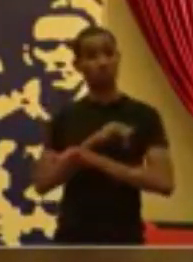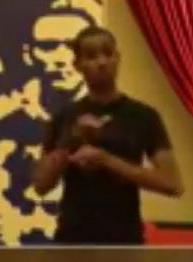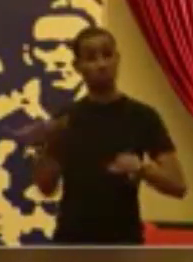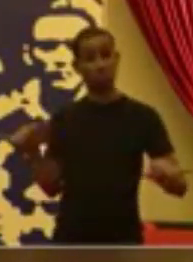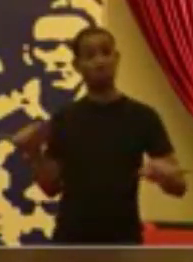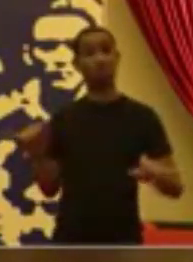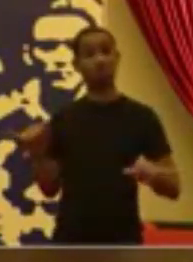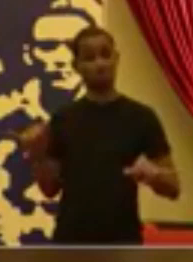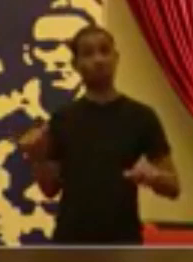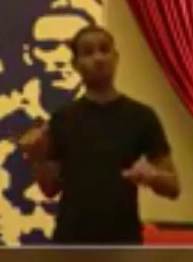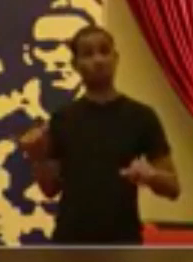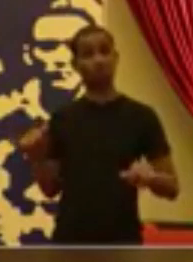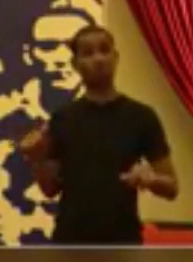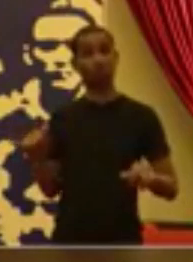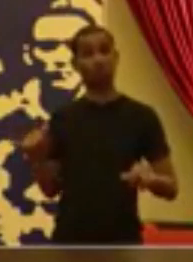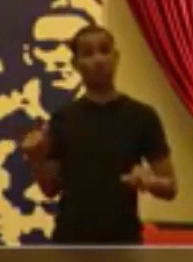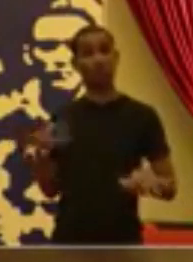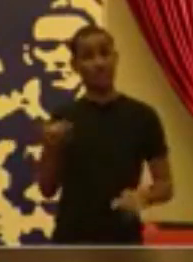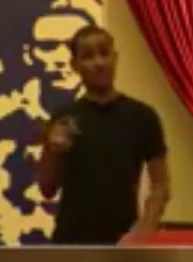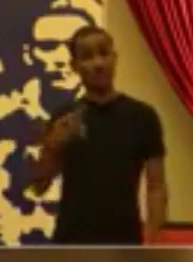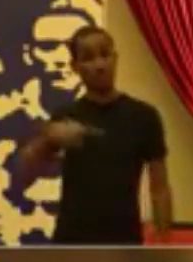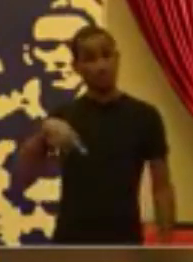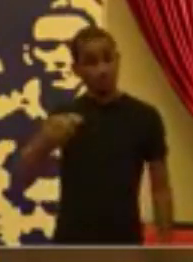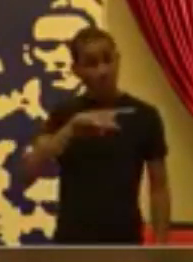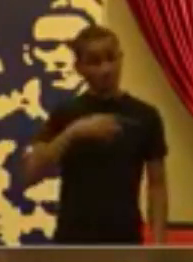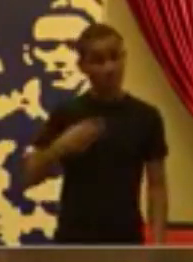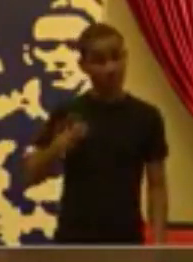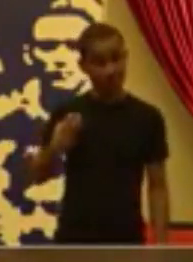que estamos aqui